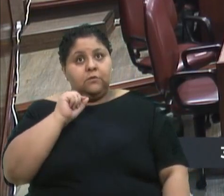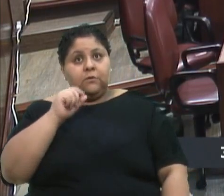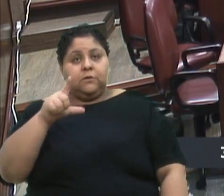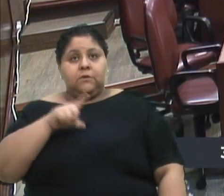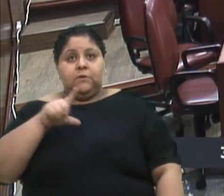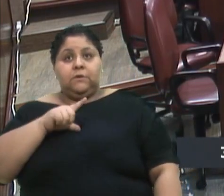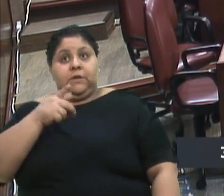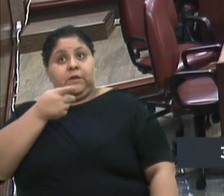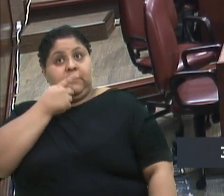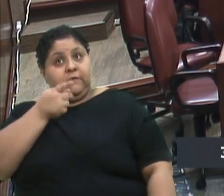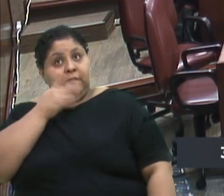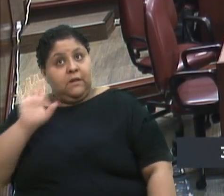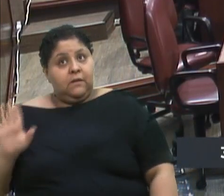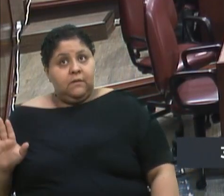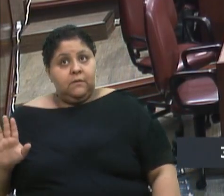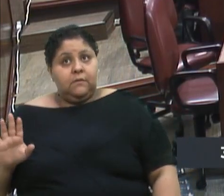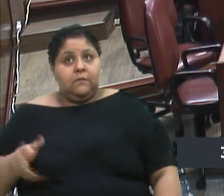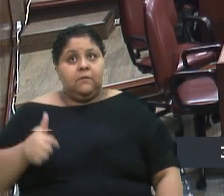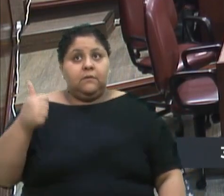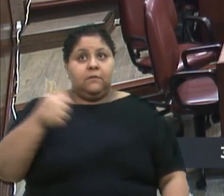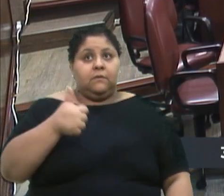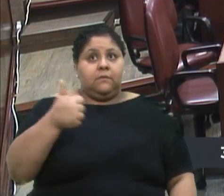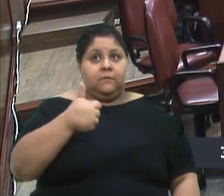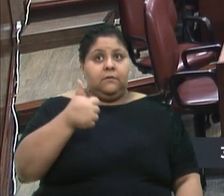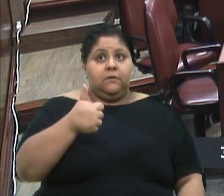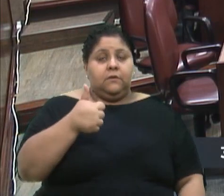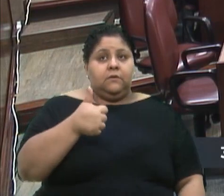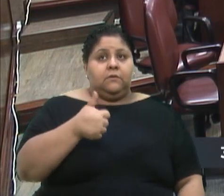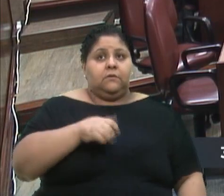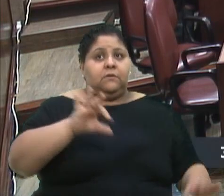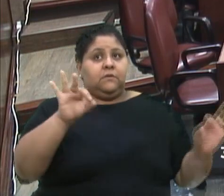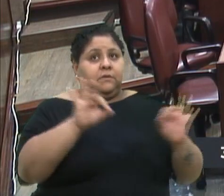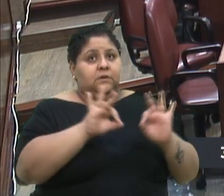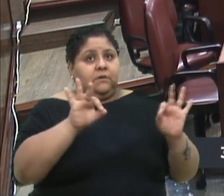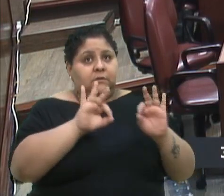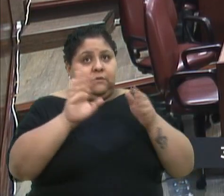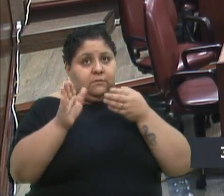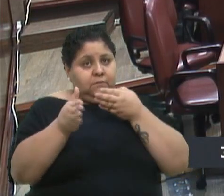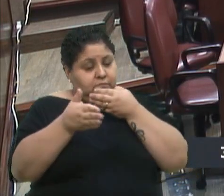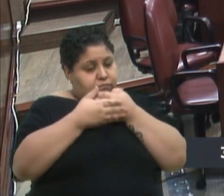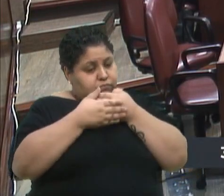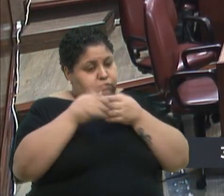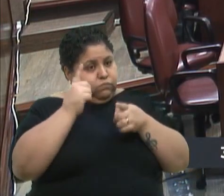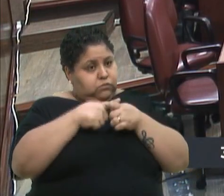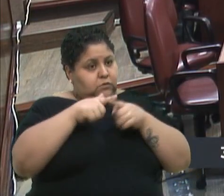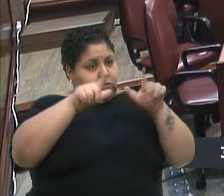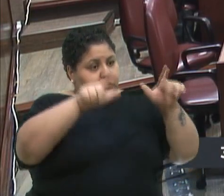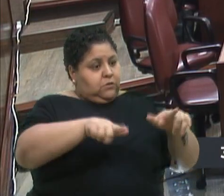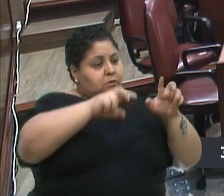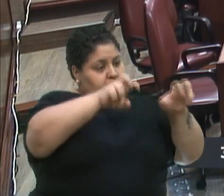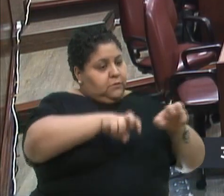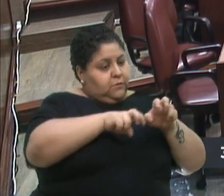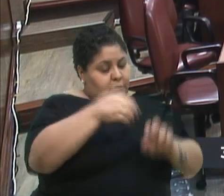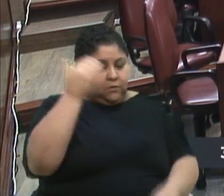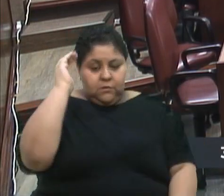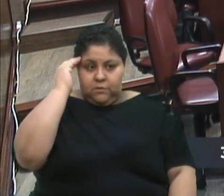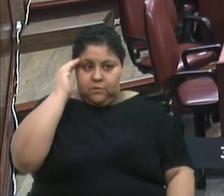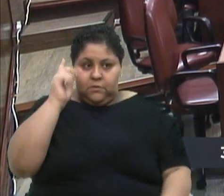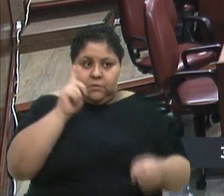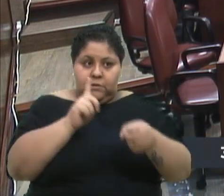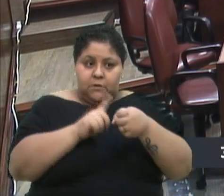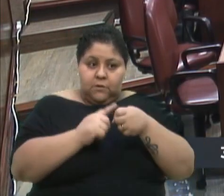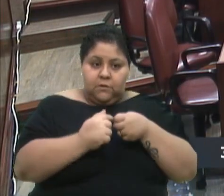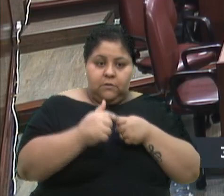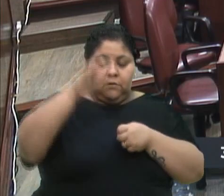vereador? Primeiro assim, ó, ninguém vai me constranger aqui porque eu não sou da área rural. Eu entendo Caxias e o município de